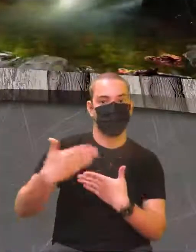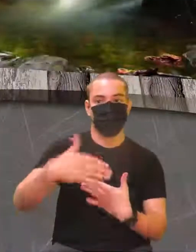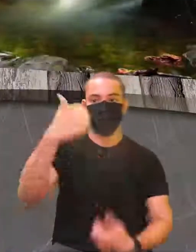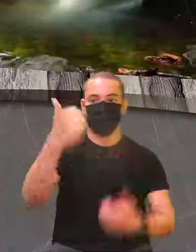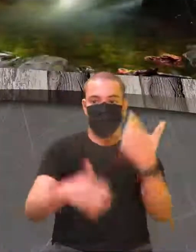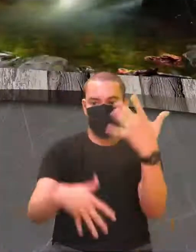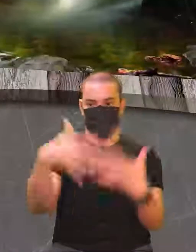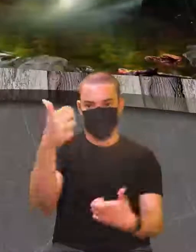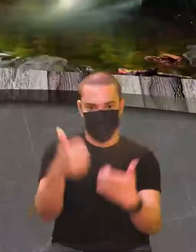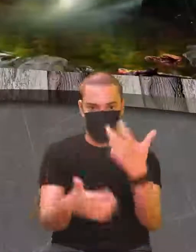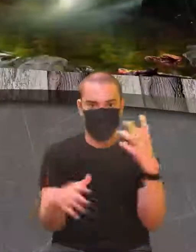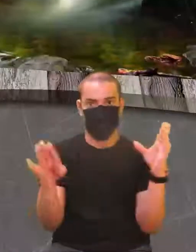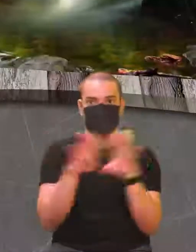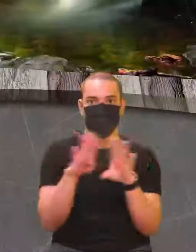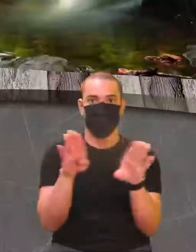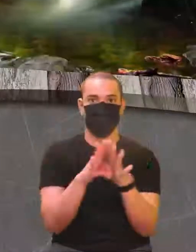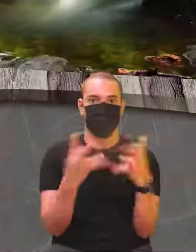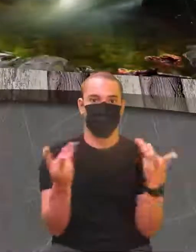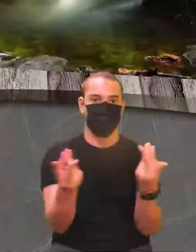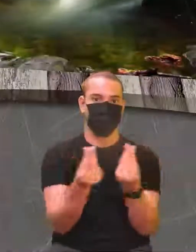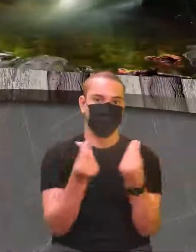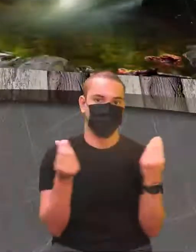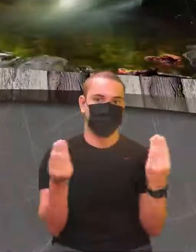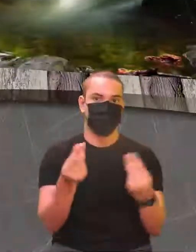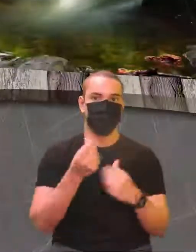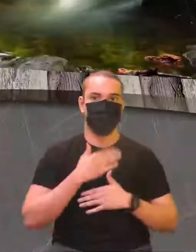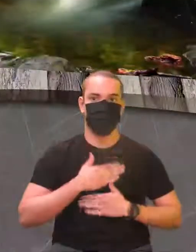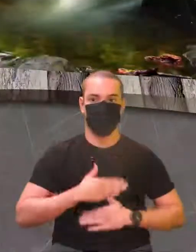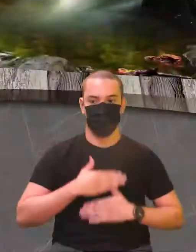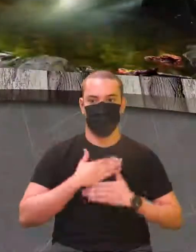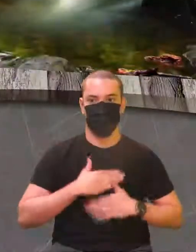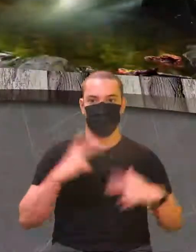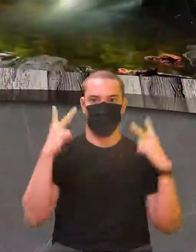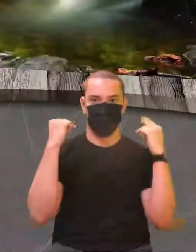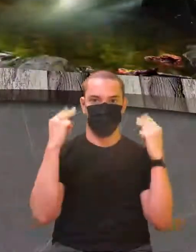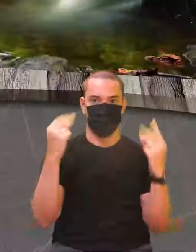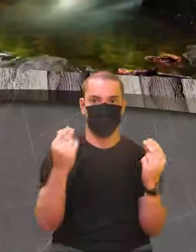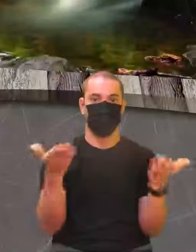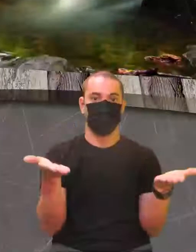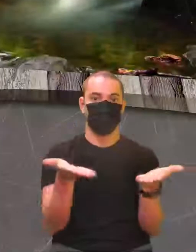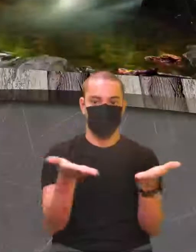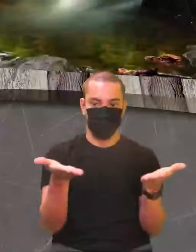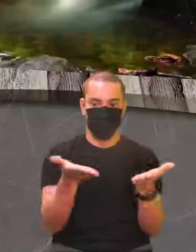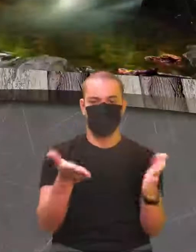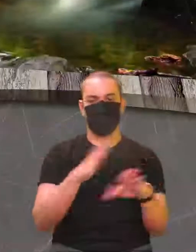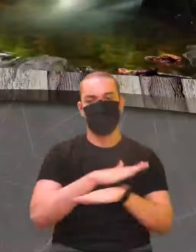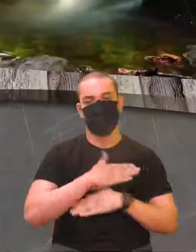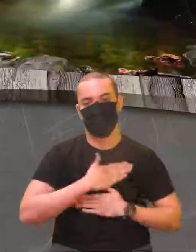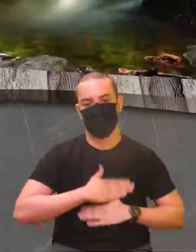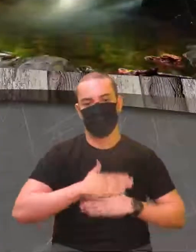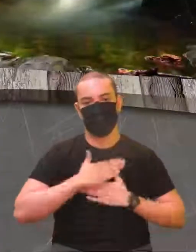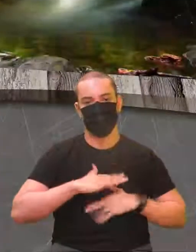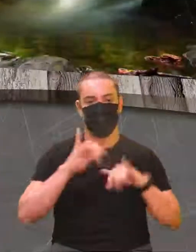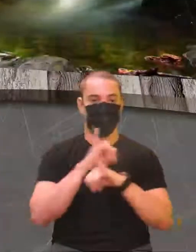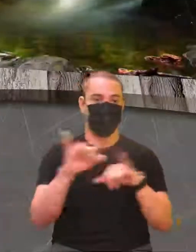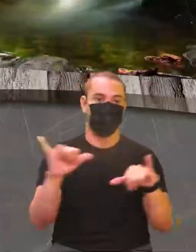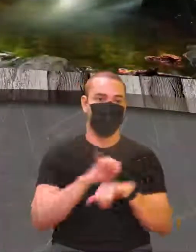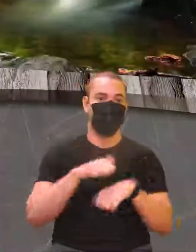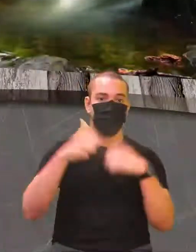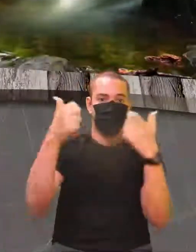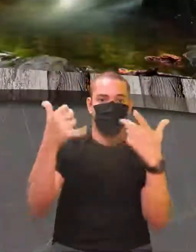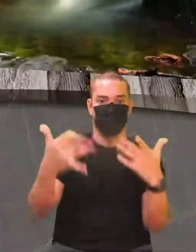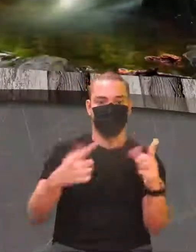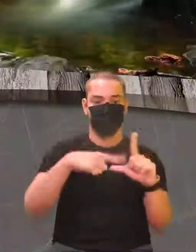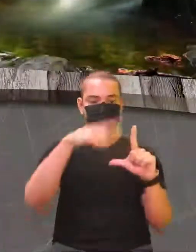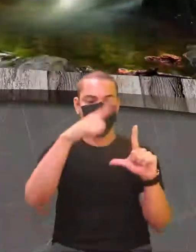isso. A gente assim, muito suave na nave. Suave na nave. Hoje tá tranquilo, tá bom? A gente vai falar um pouquinho sobre a probabilidade,